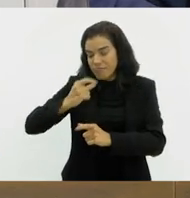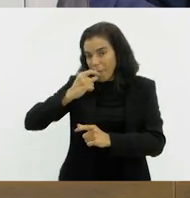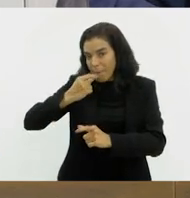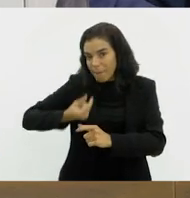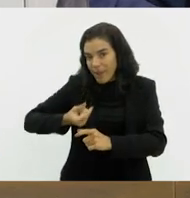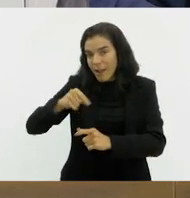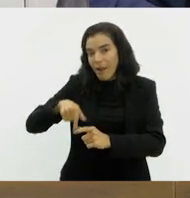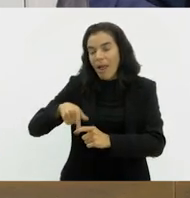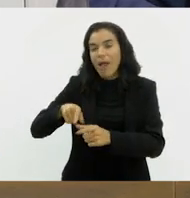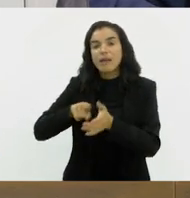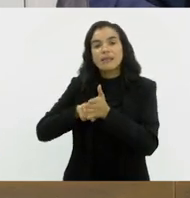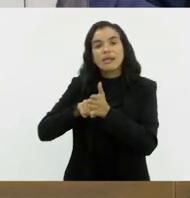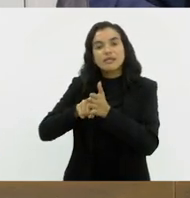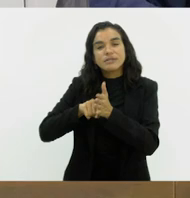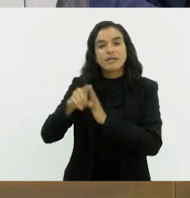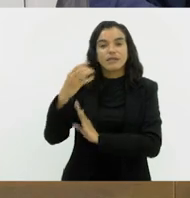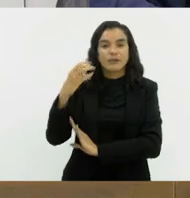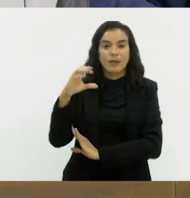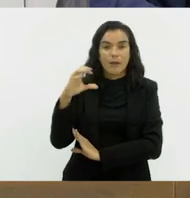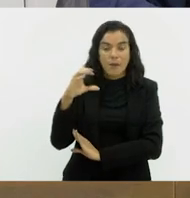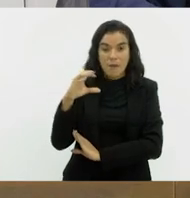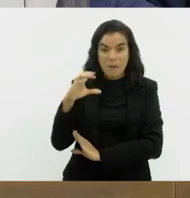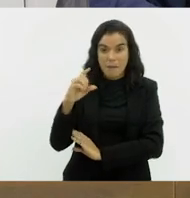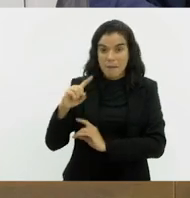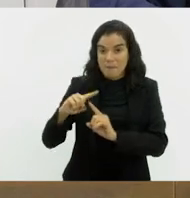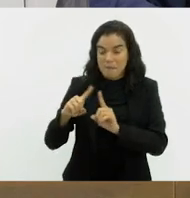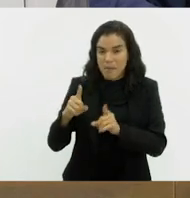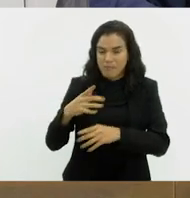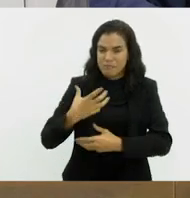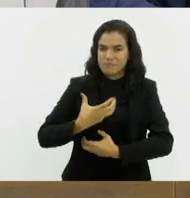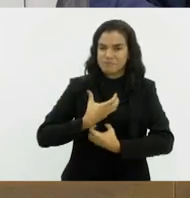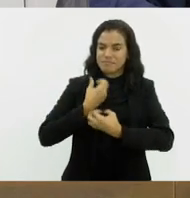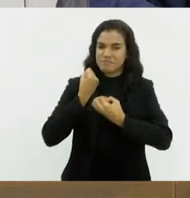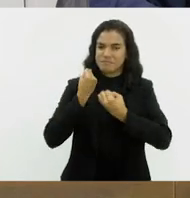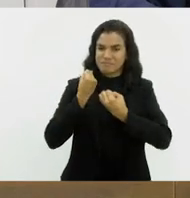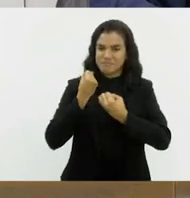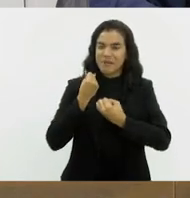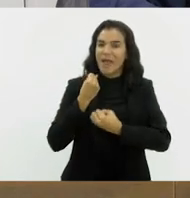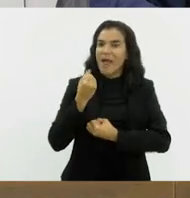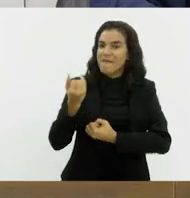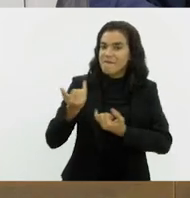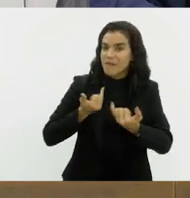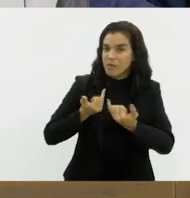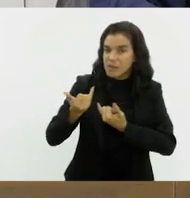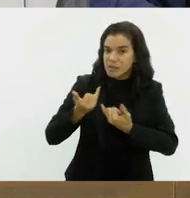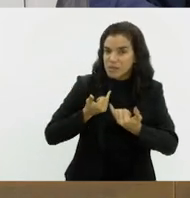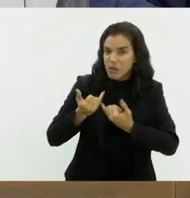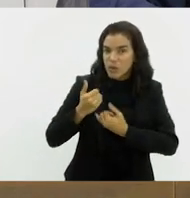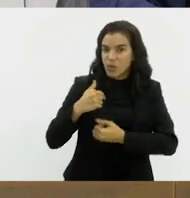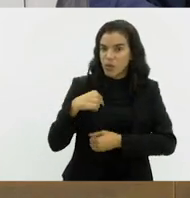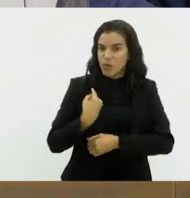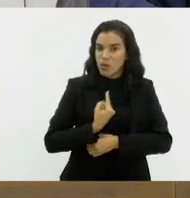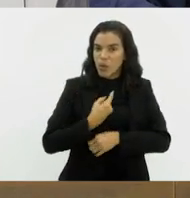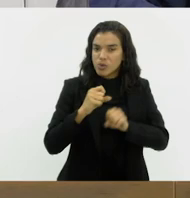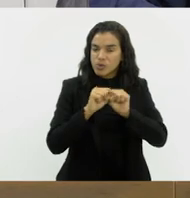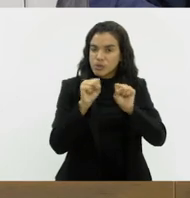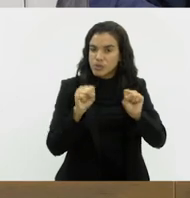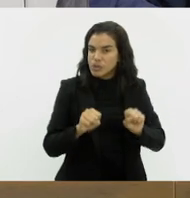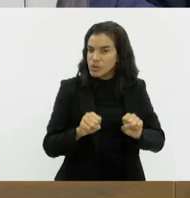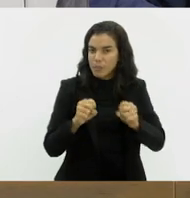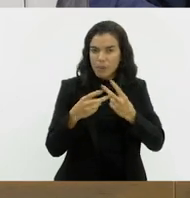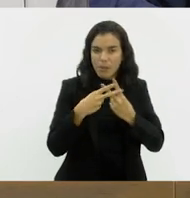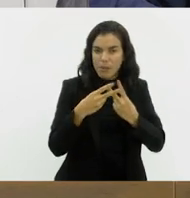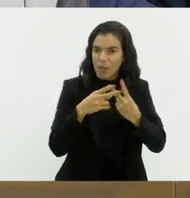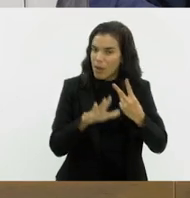analisados em Niterói. Mas quando eu me assustei em relação a isso, a informação foi, não, mas isso não é para o sistema prisional. Isso é para toda